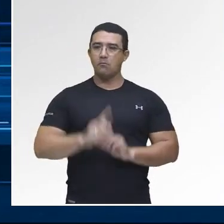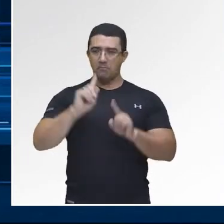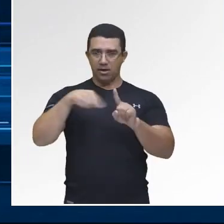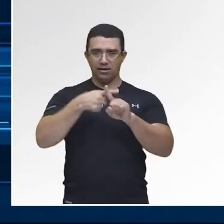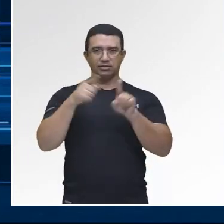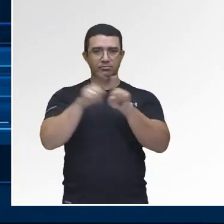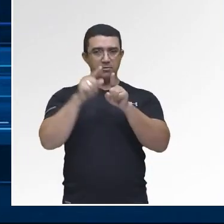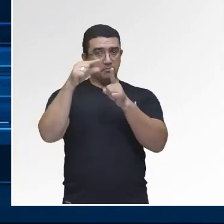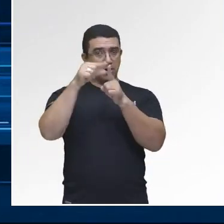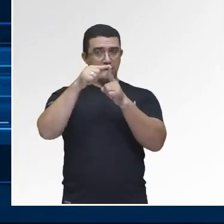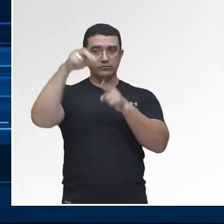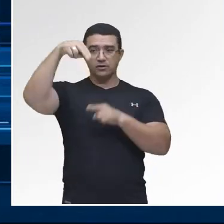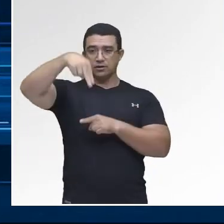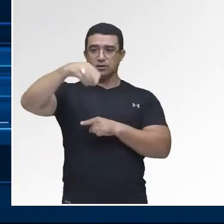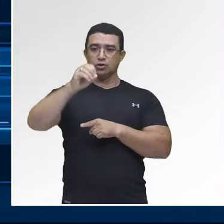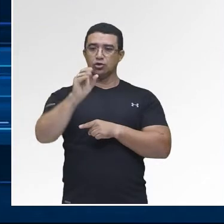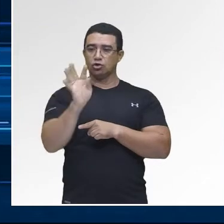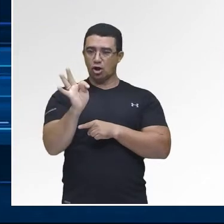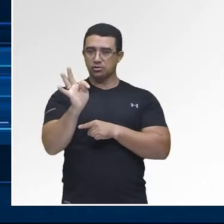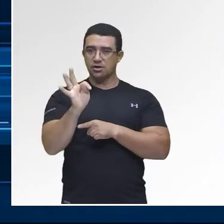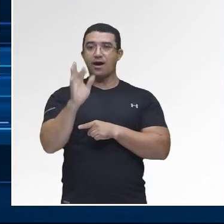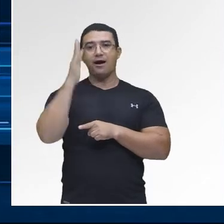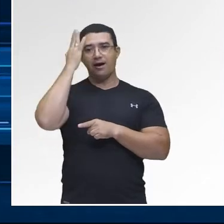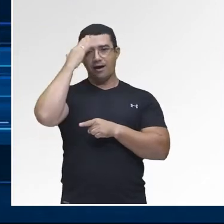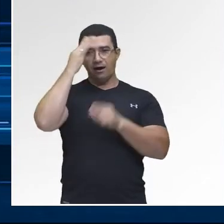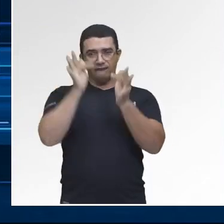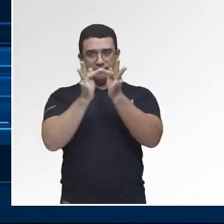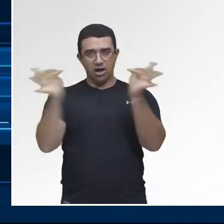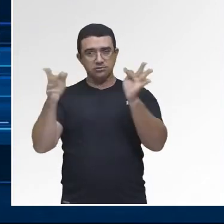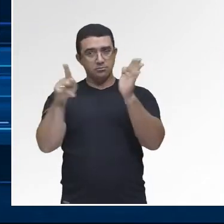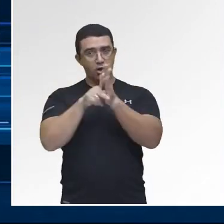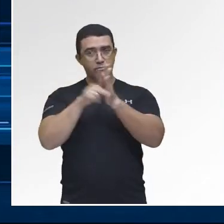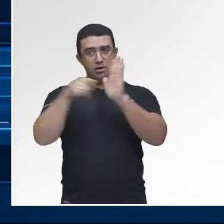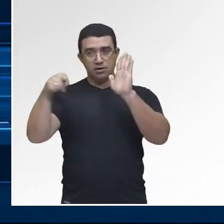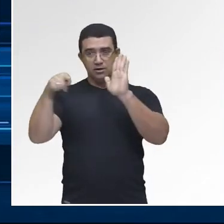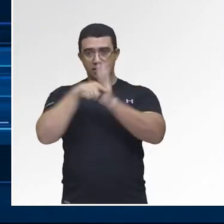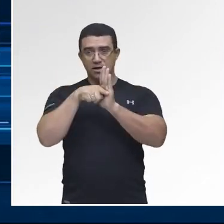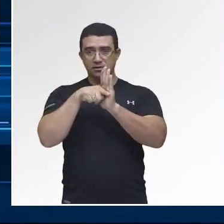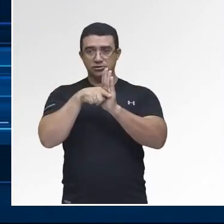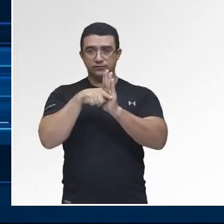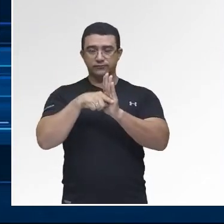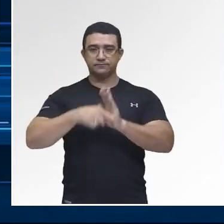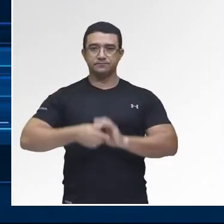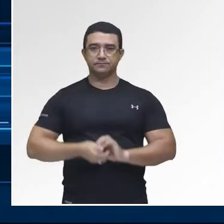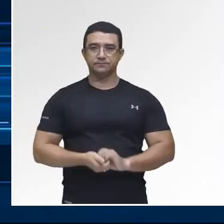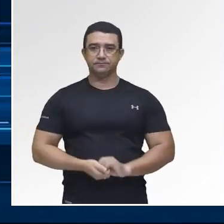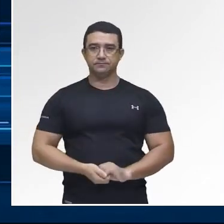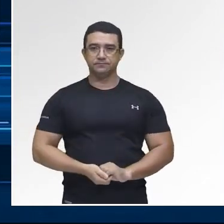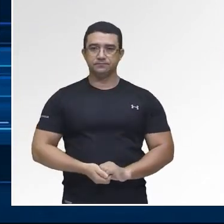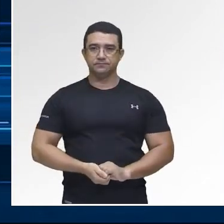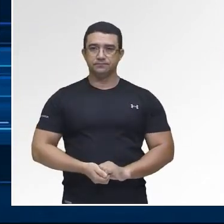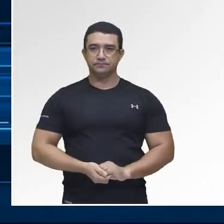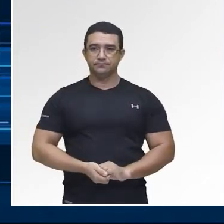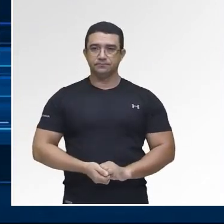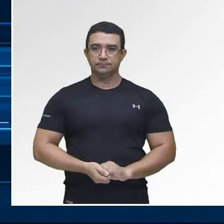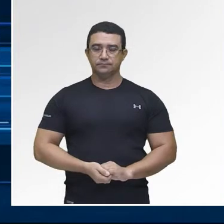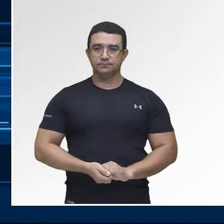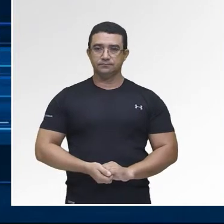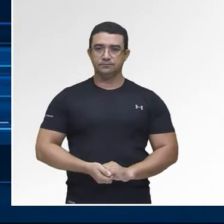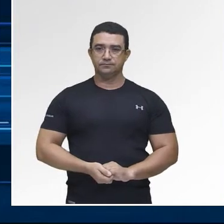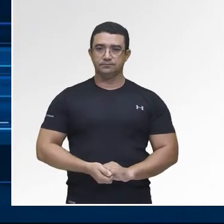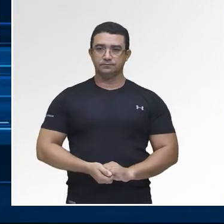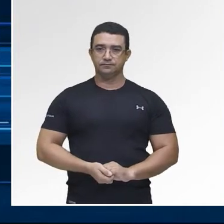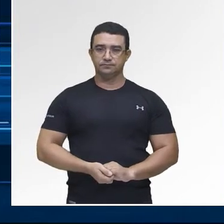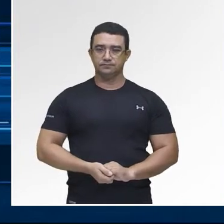a palavrinha que de fato é acrescida nas frases negativas, né? Diferente das formas afirmativas, eu